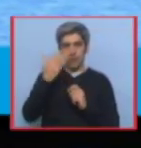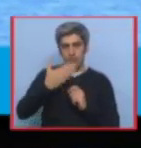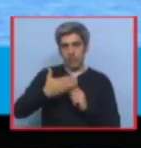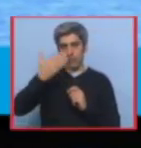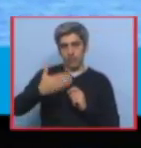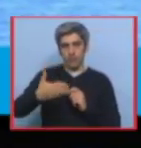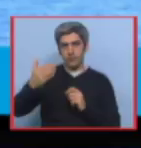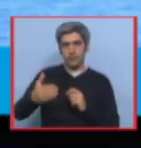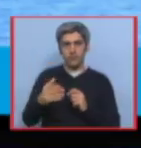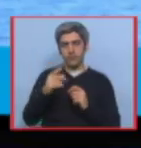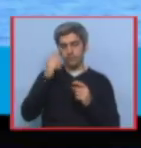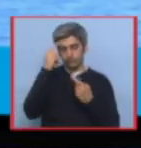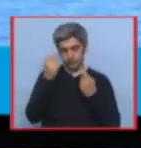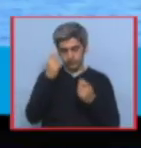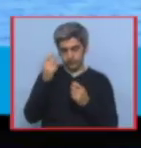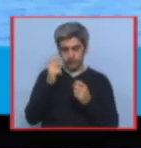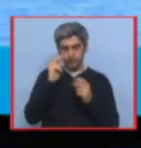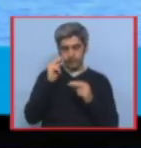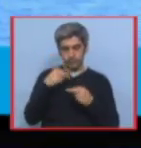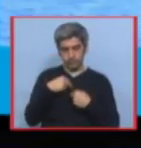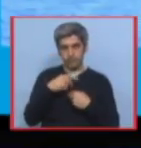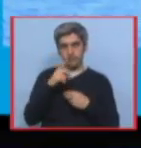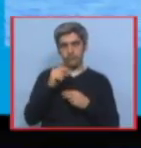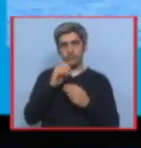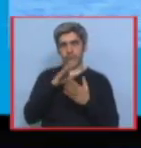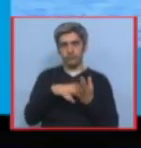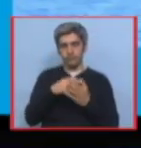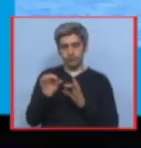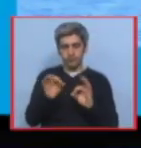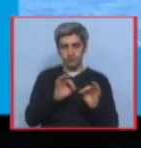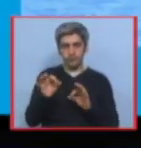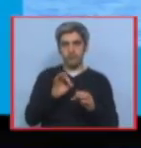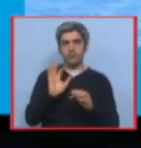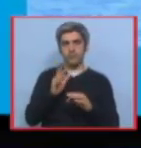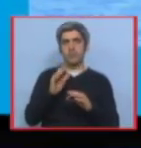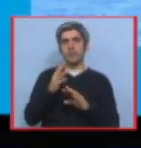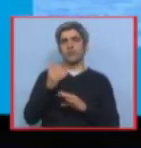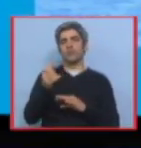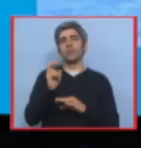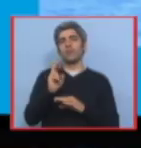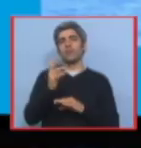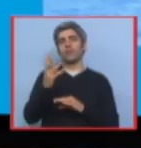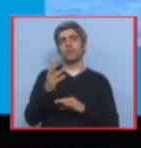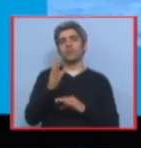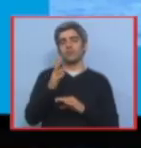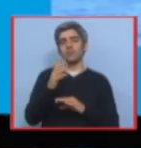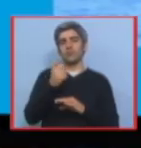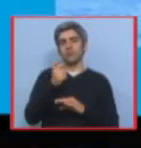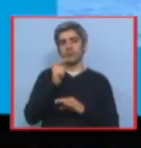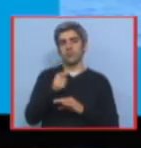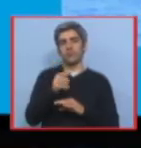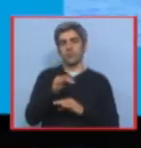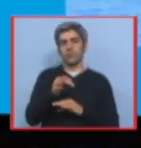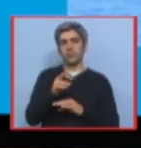dias em revisão e em também planificação. Já depois de 4 anos teriam a volta de 5.000